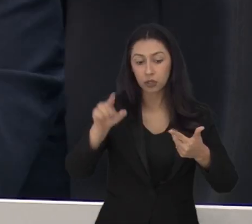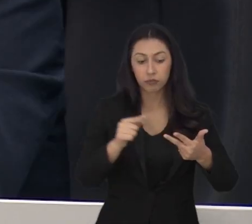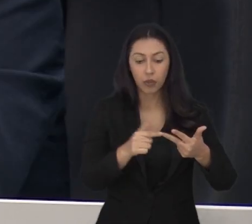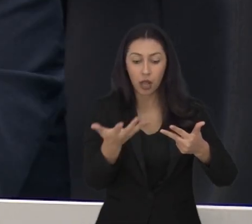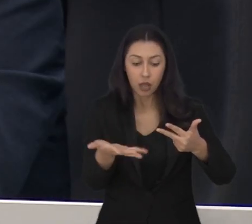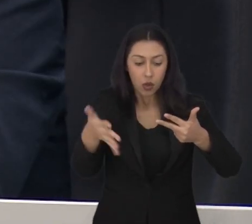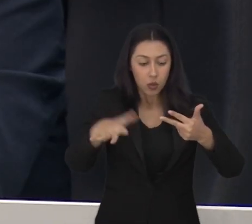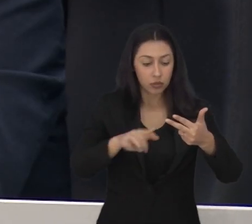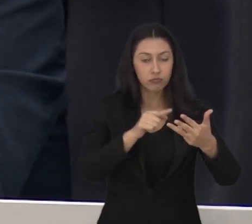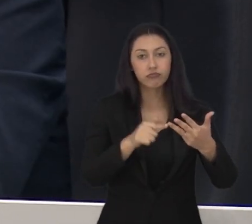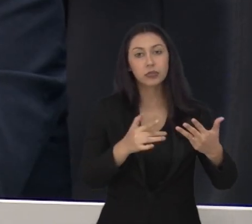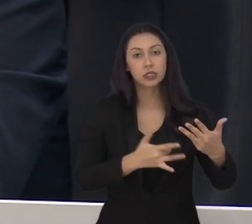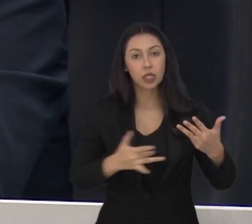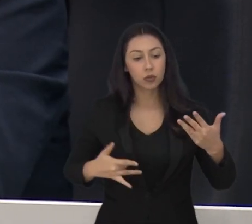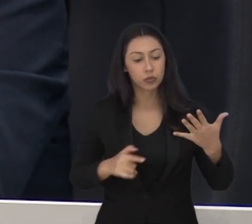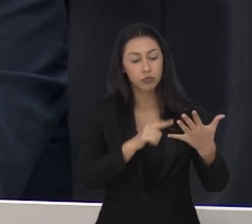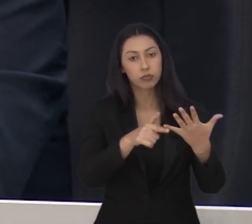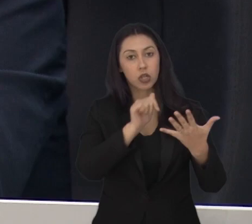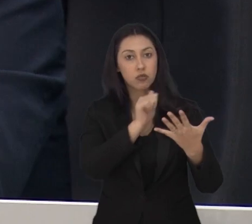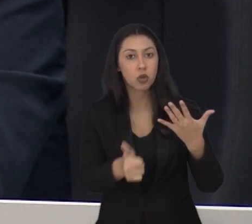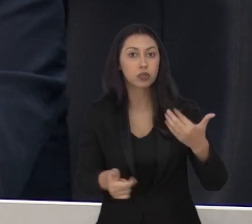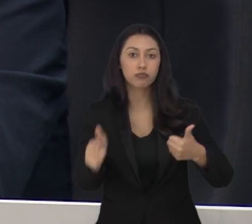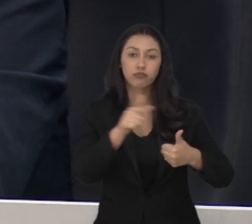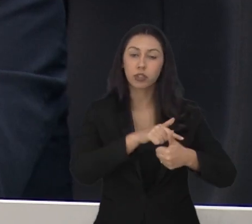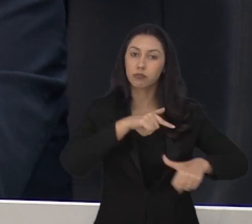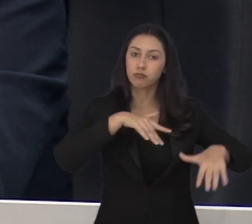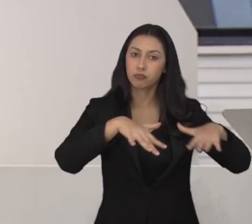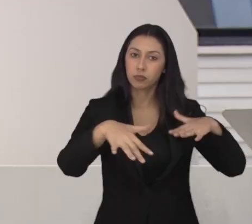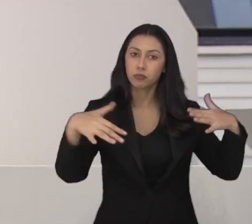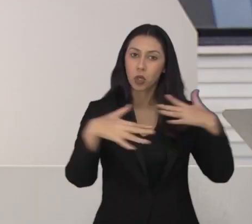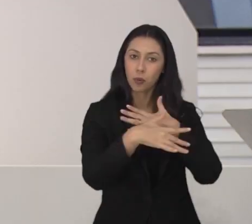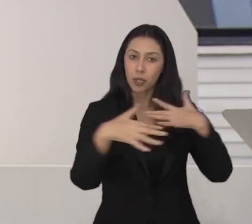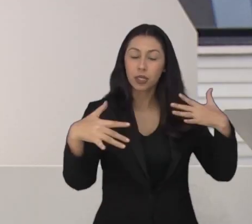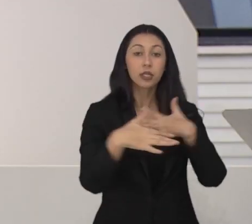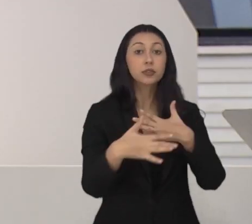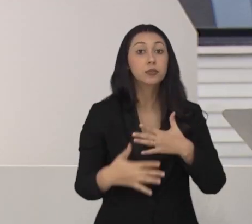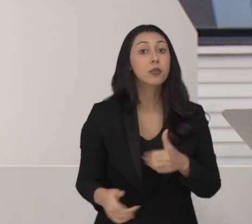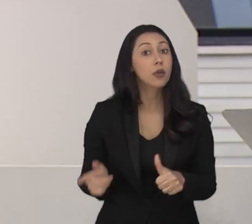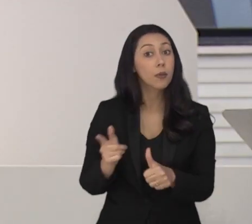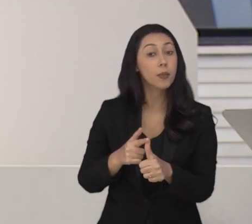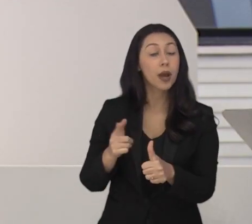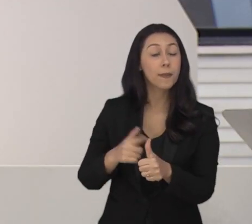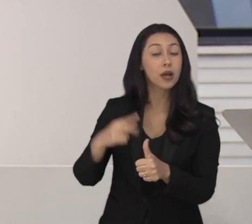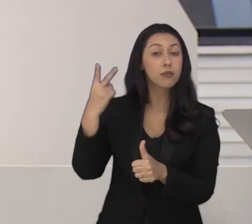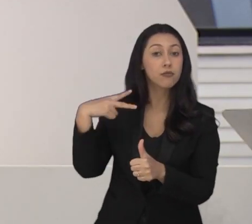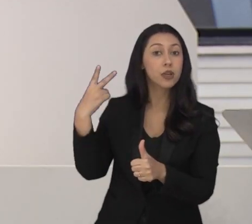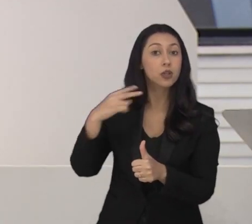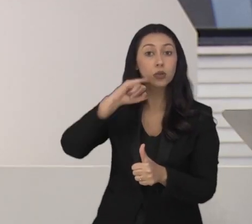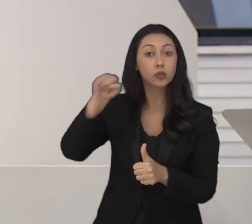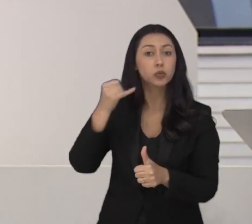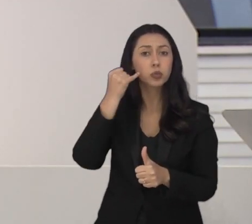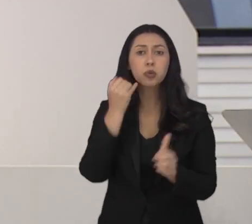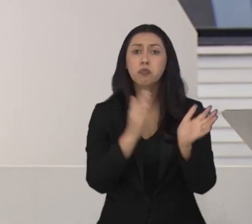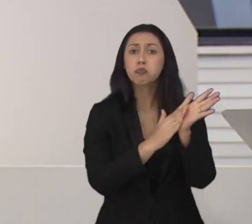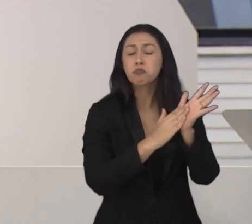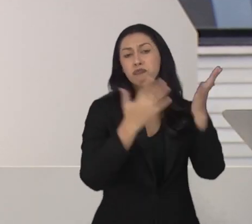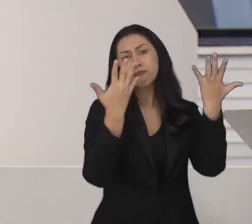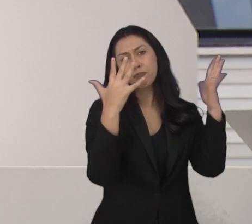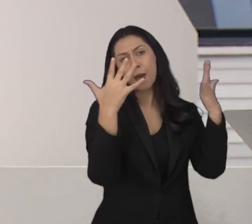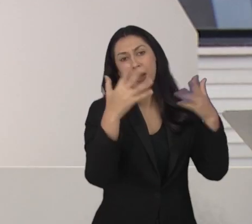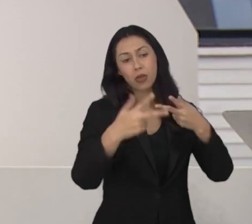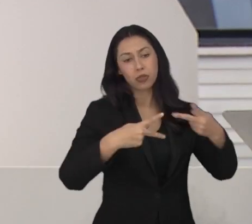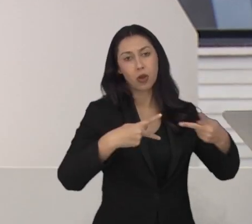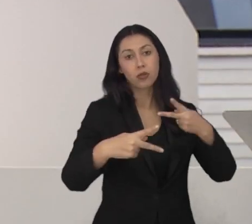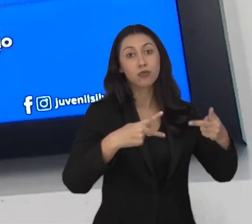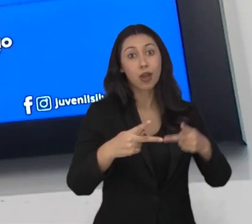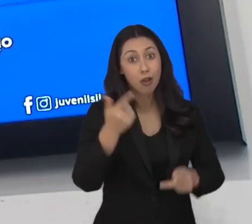educação, inclusão, saúde, esporte e mobilidade. O primeiro orador, o vereador Juvenil Silvério, parabenizou a